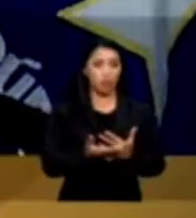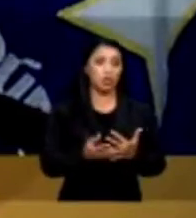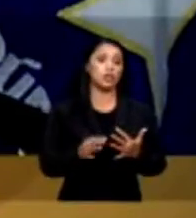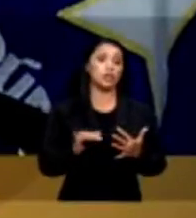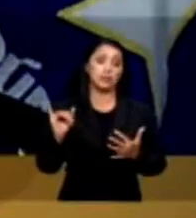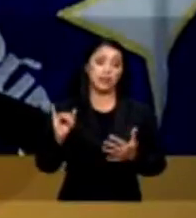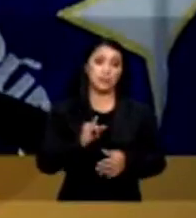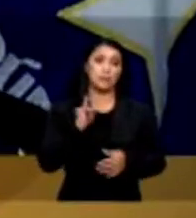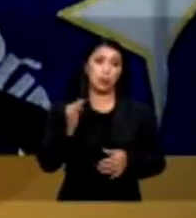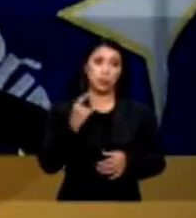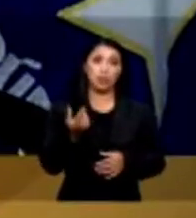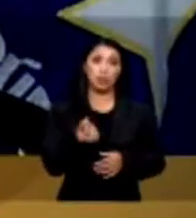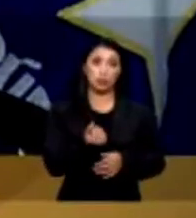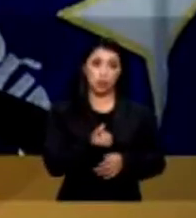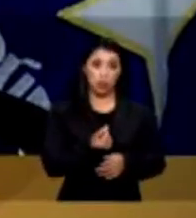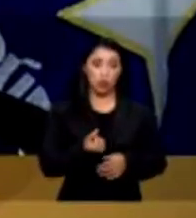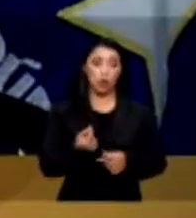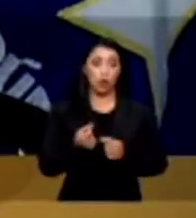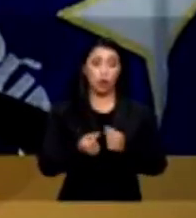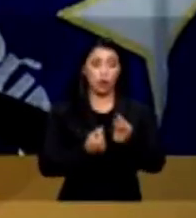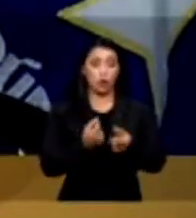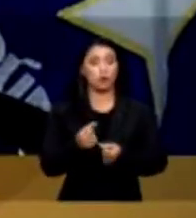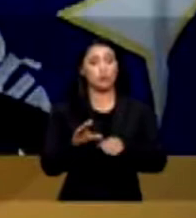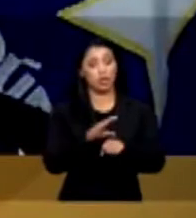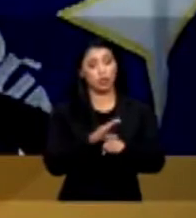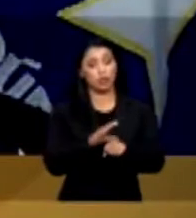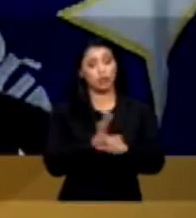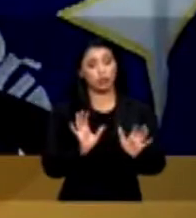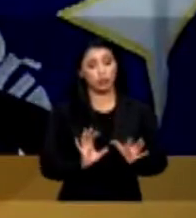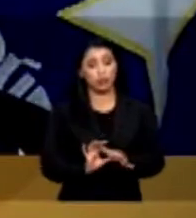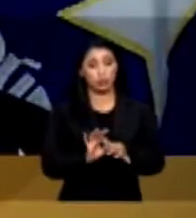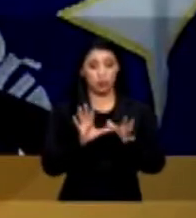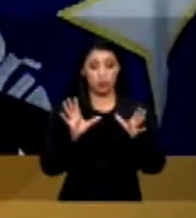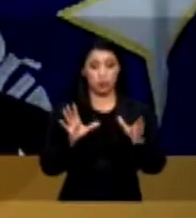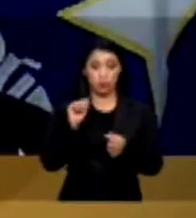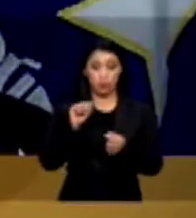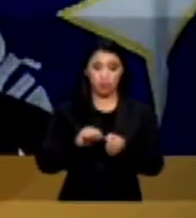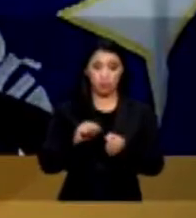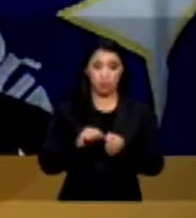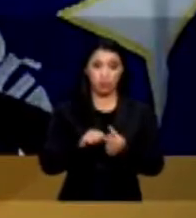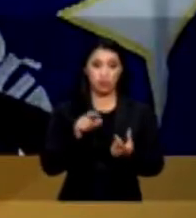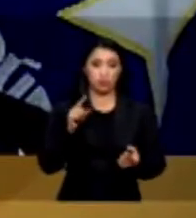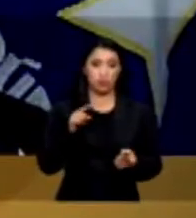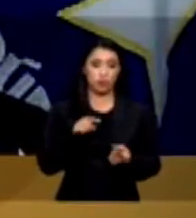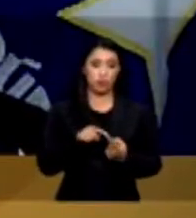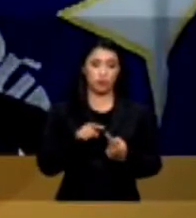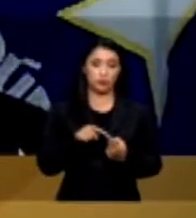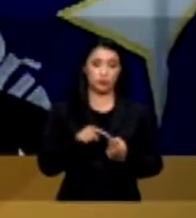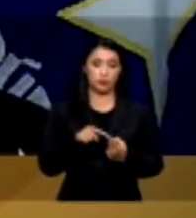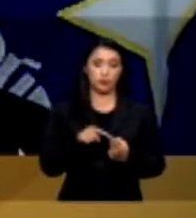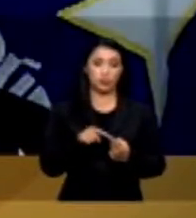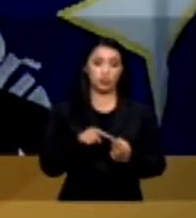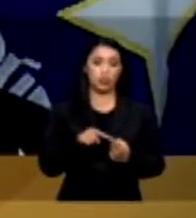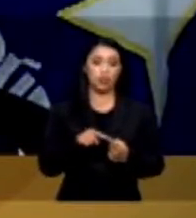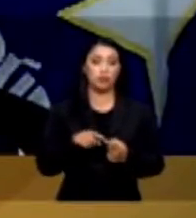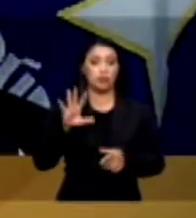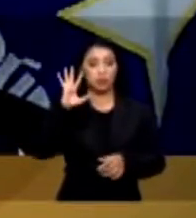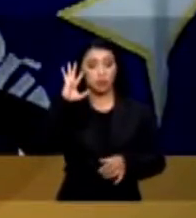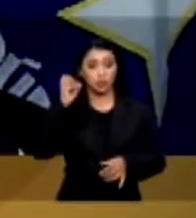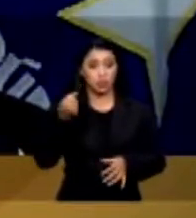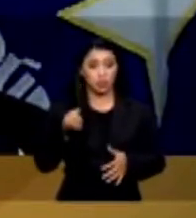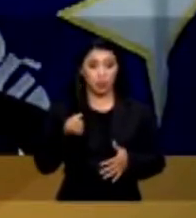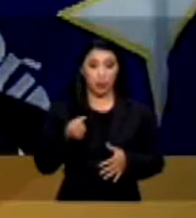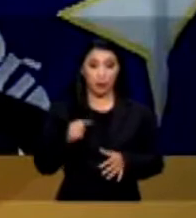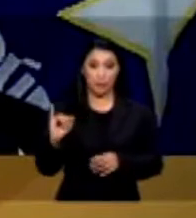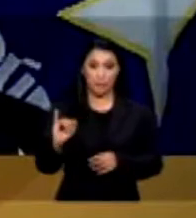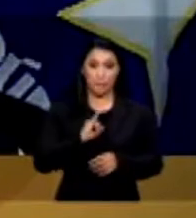relevante para a economia. A Constituição, inclusive, permite que sejam objeto de sanção. Daí a